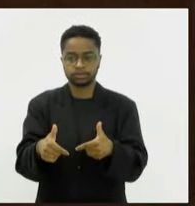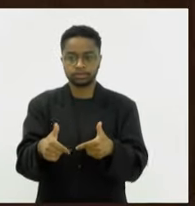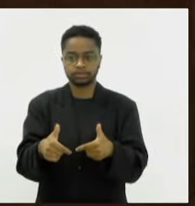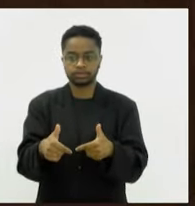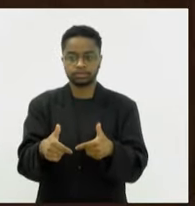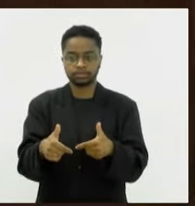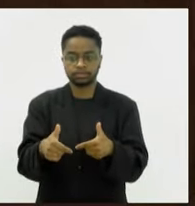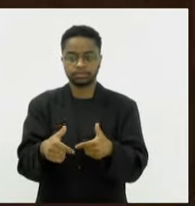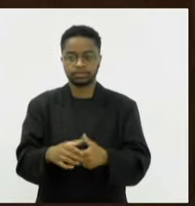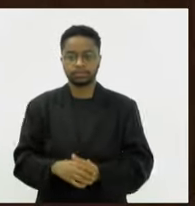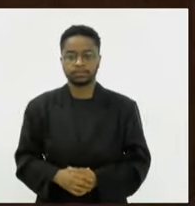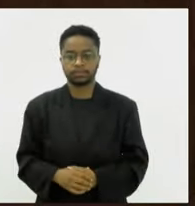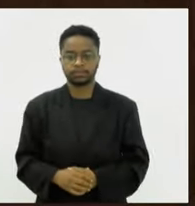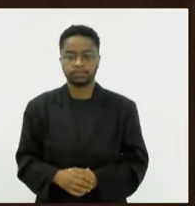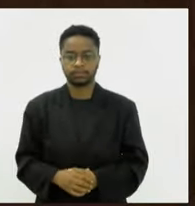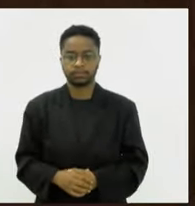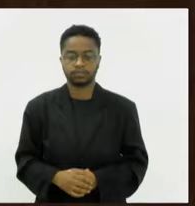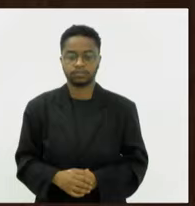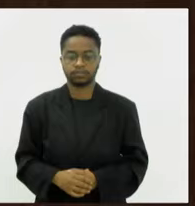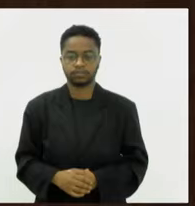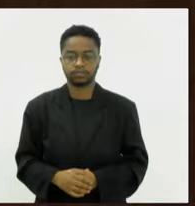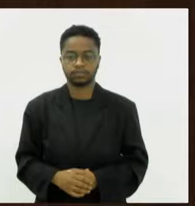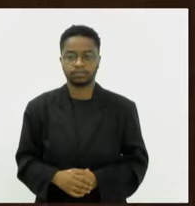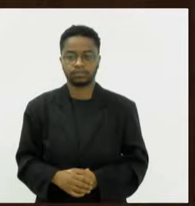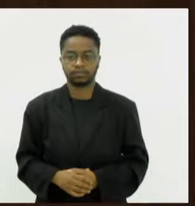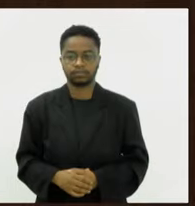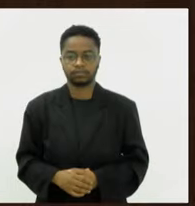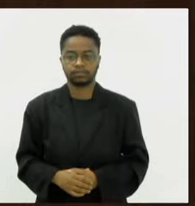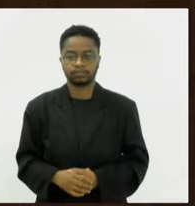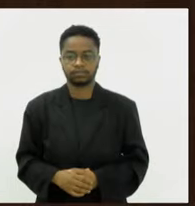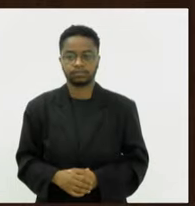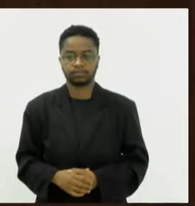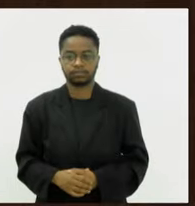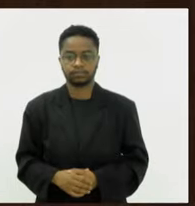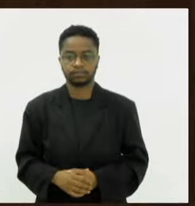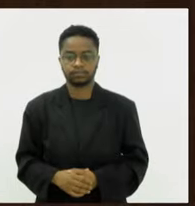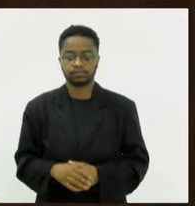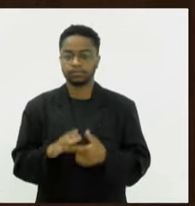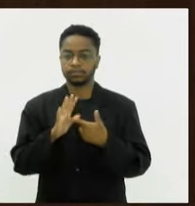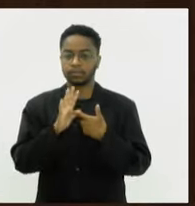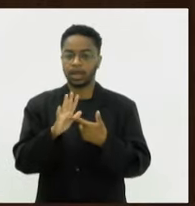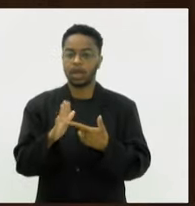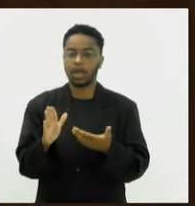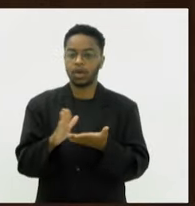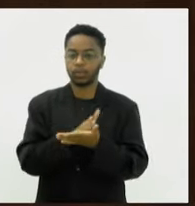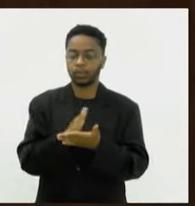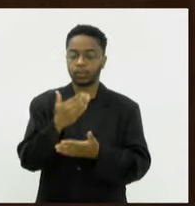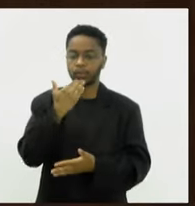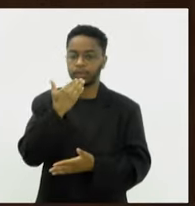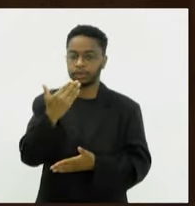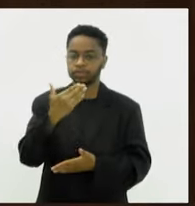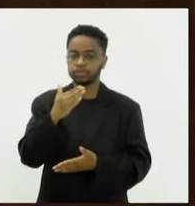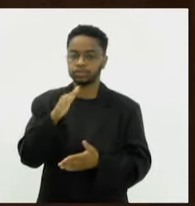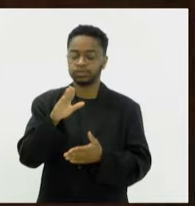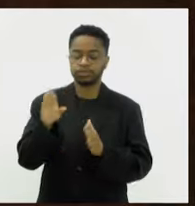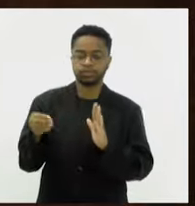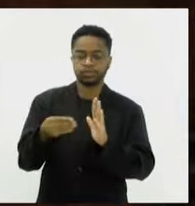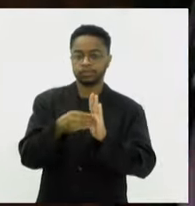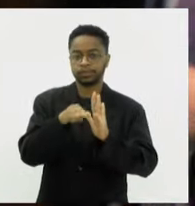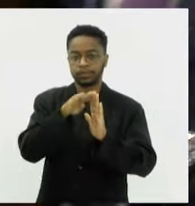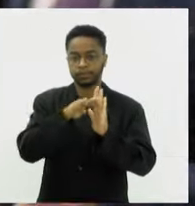senhora presidenta, é exatamente trazer alguns requerimentos de inclusão à